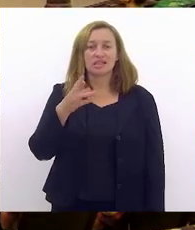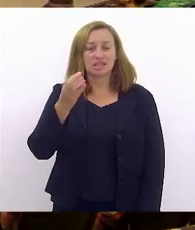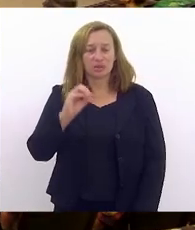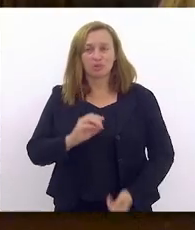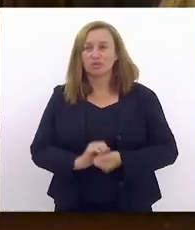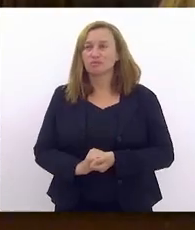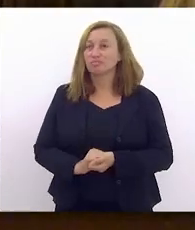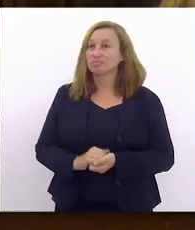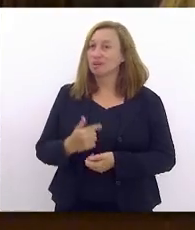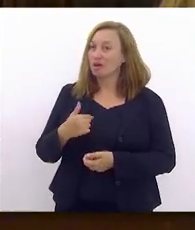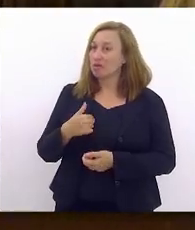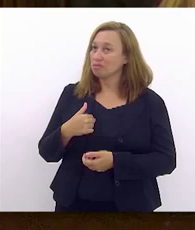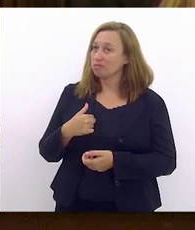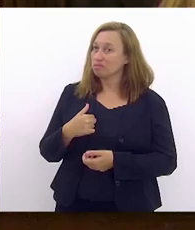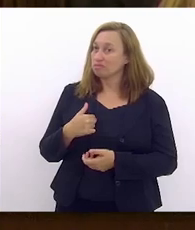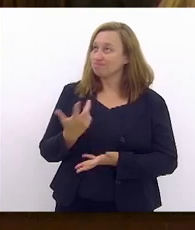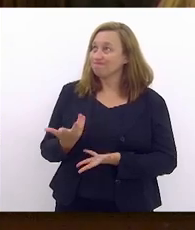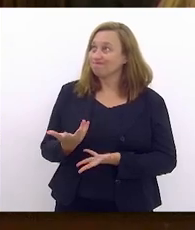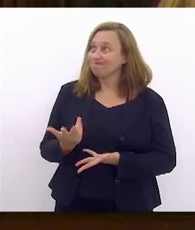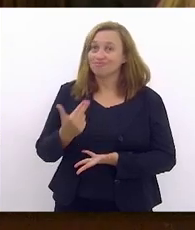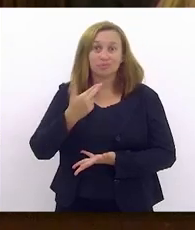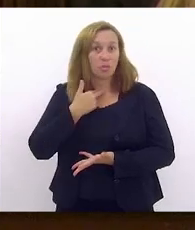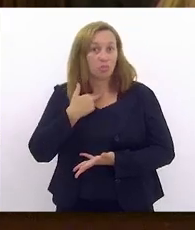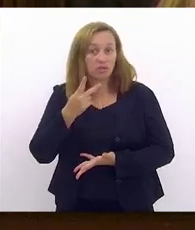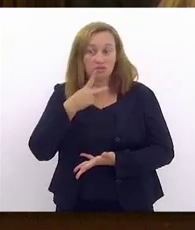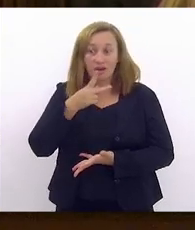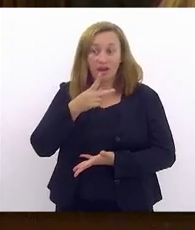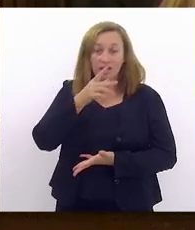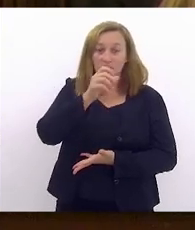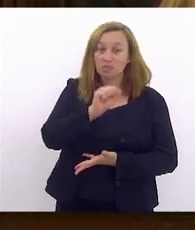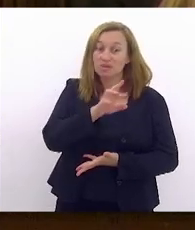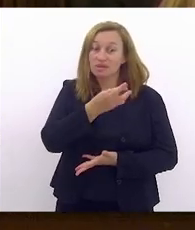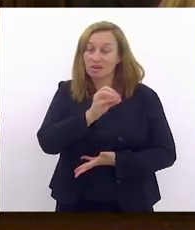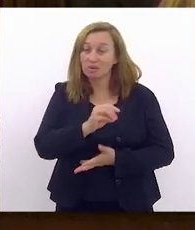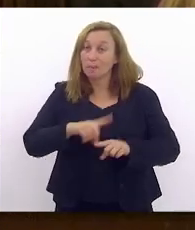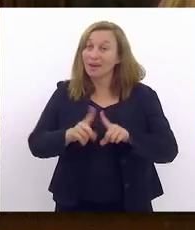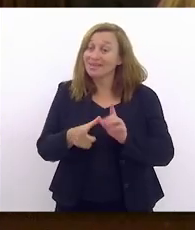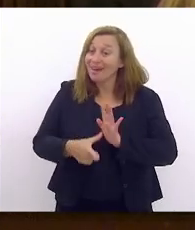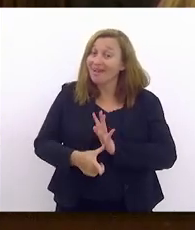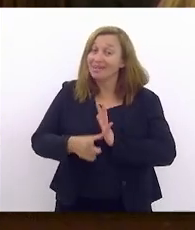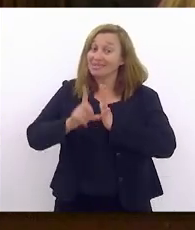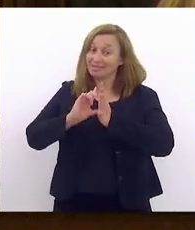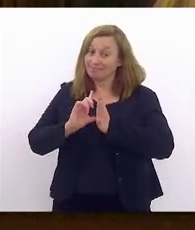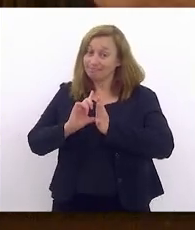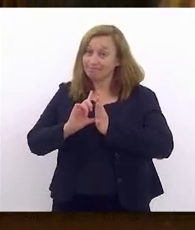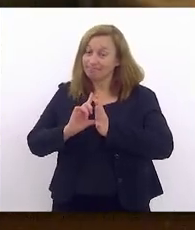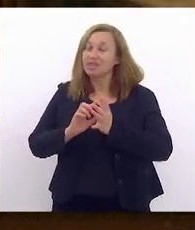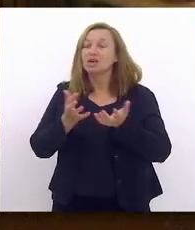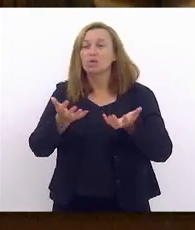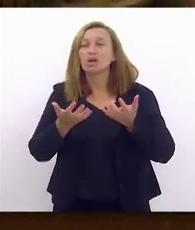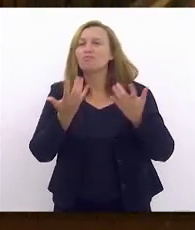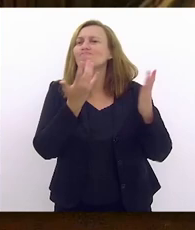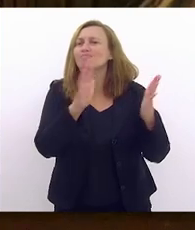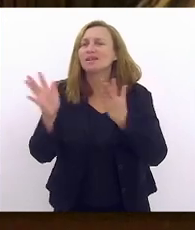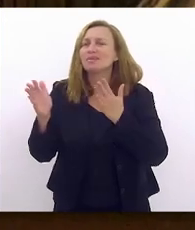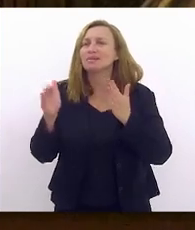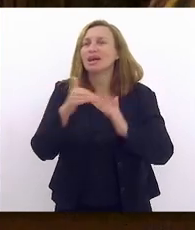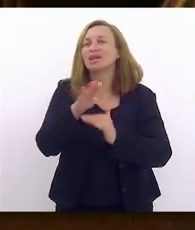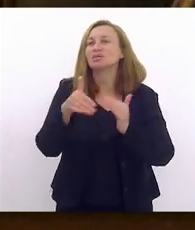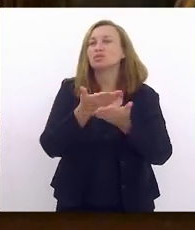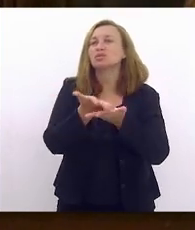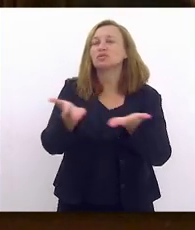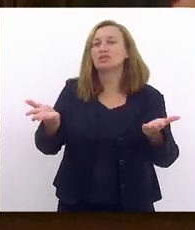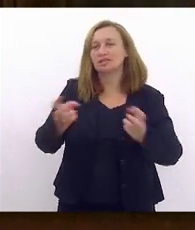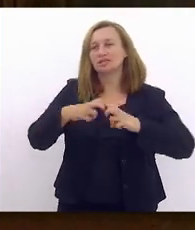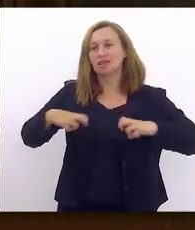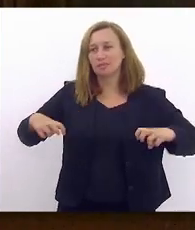muito suspeito para poder falar do Sandro, mas antes de abrir minha fala, eu quero aqui saudar a todos que acompanham a mesa